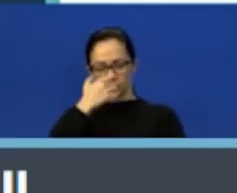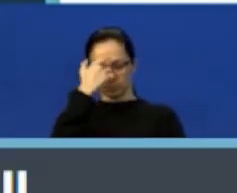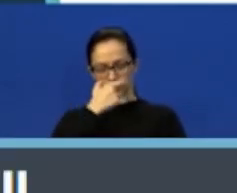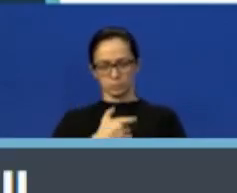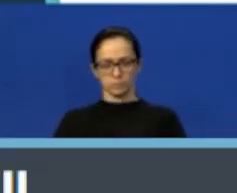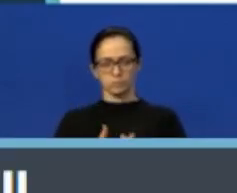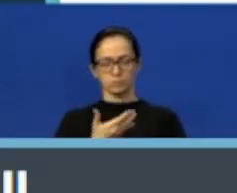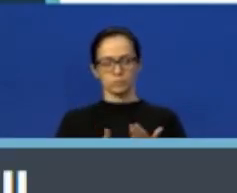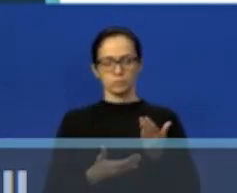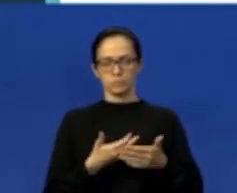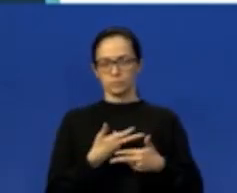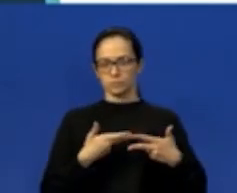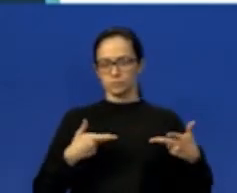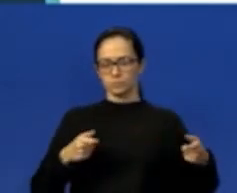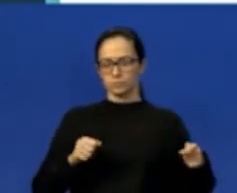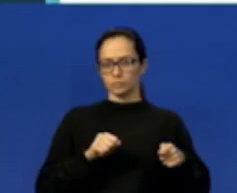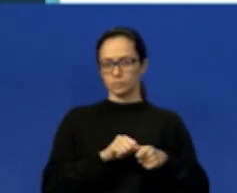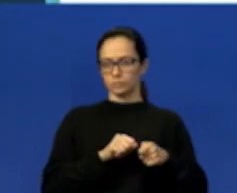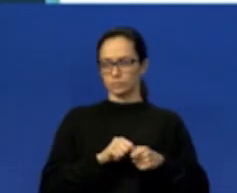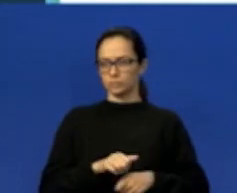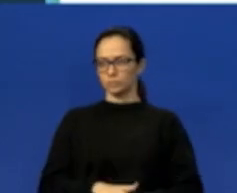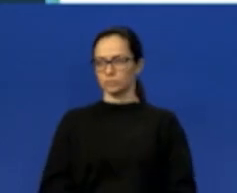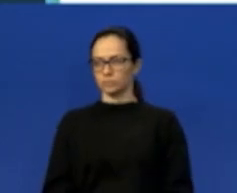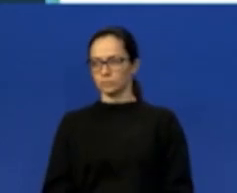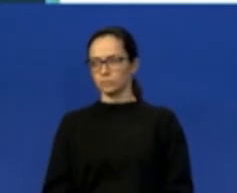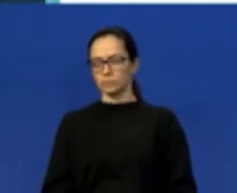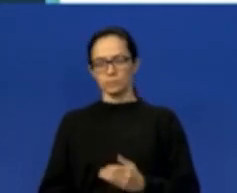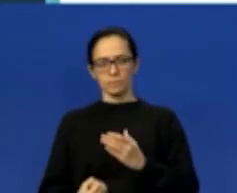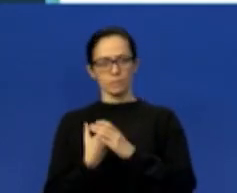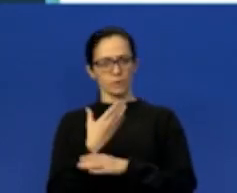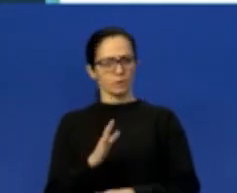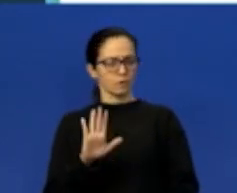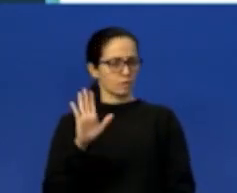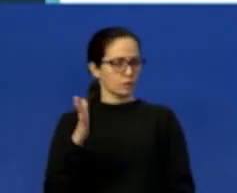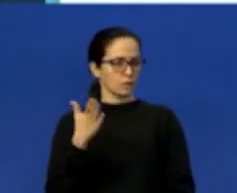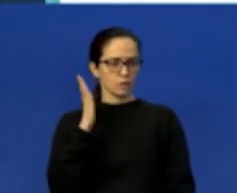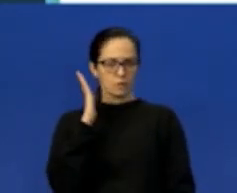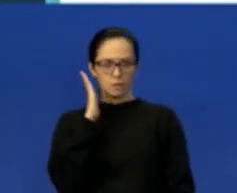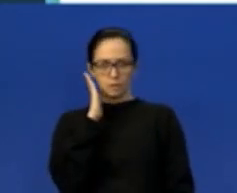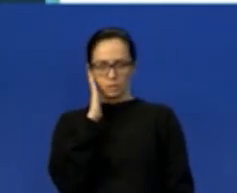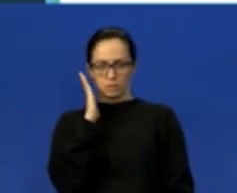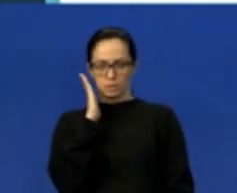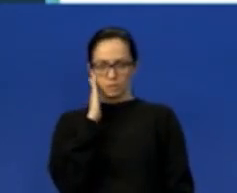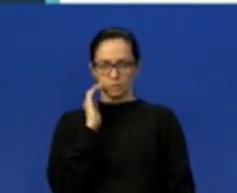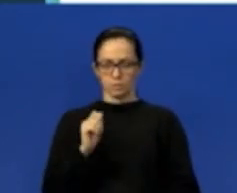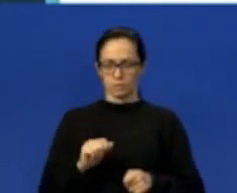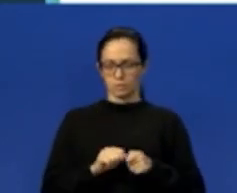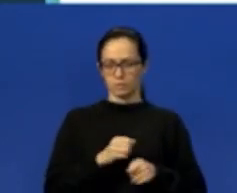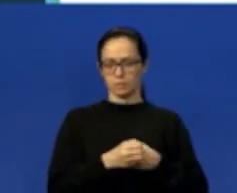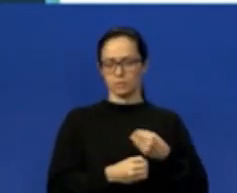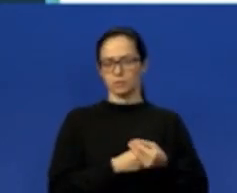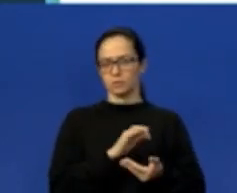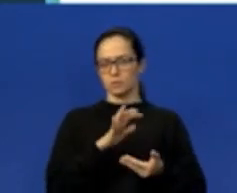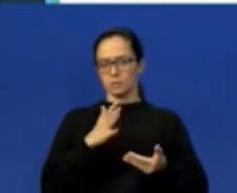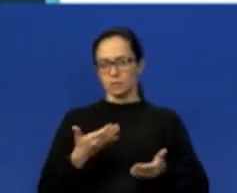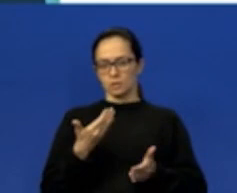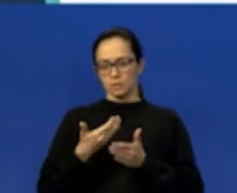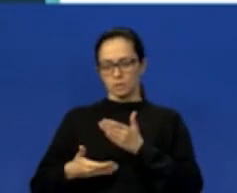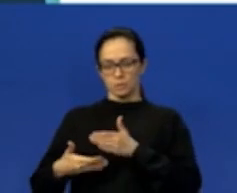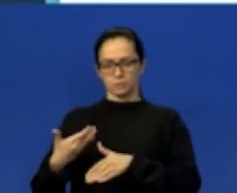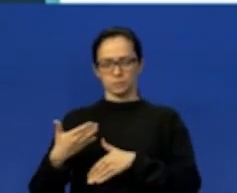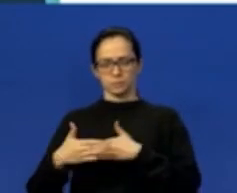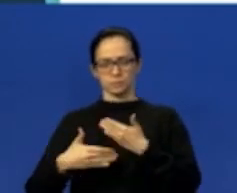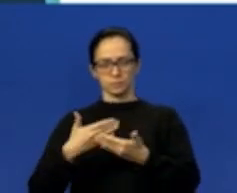musculares. Isso é considerado, já é sabido como sarcopenia, né, nós vamos perdendo, né,